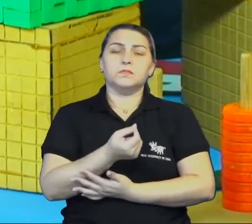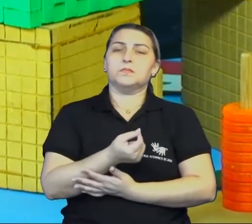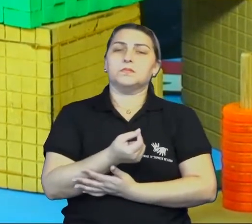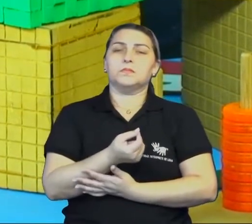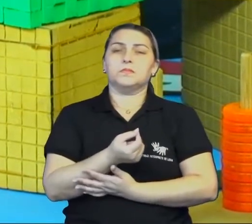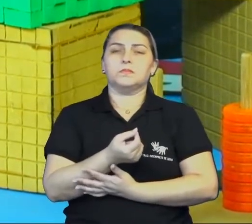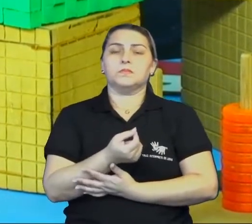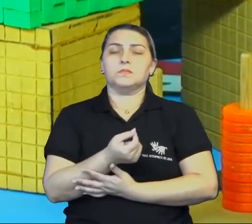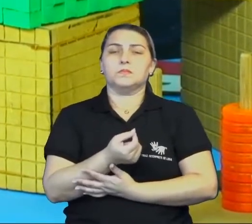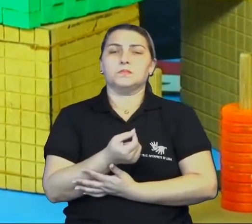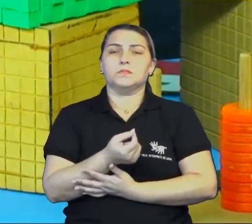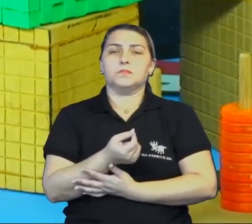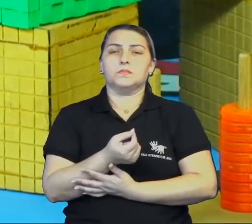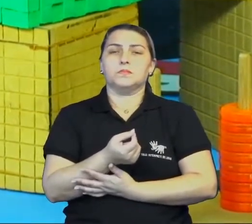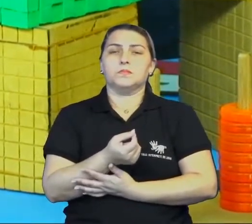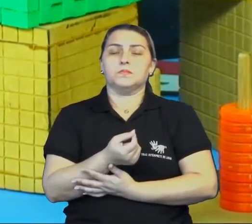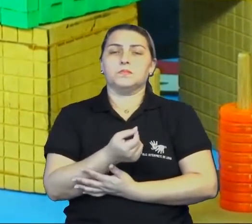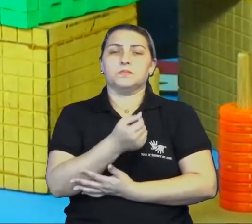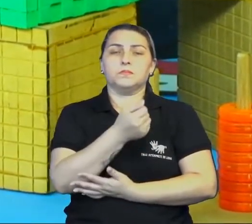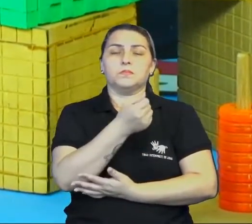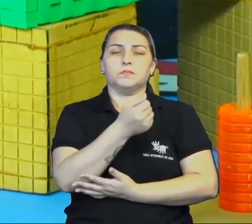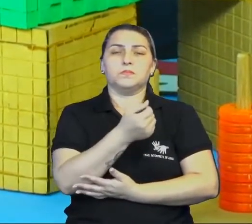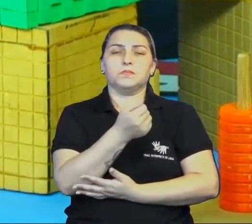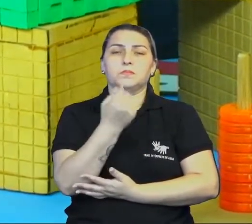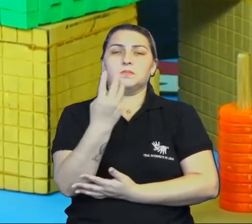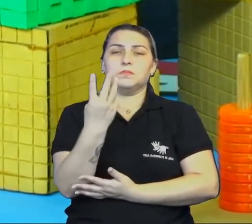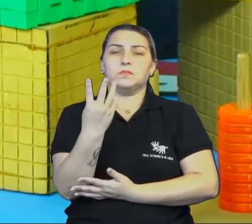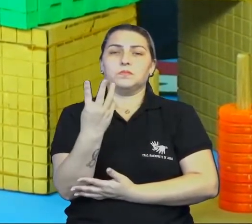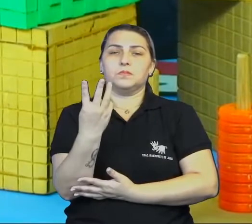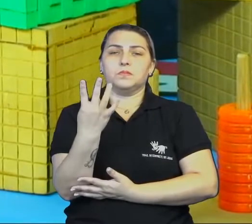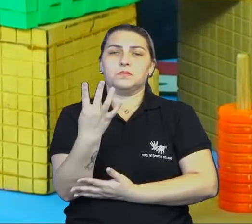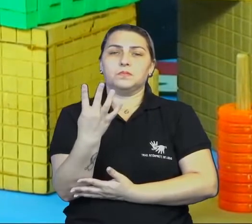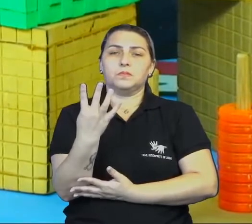200 unidades. 2, 3,